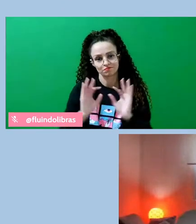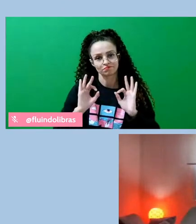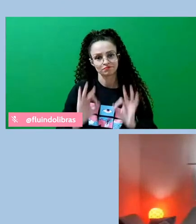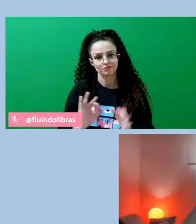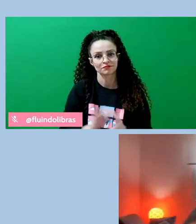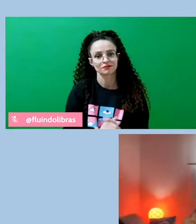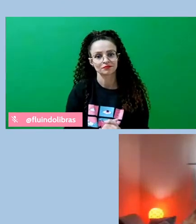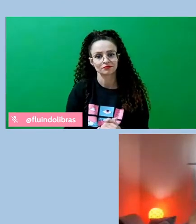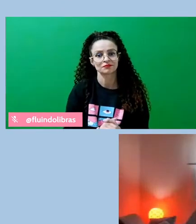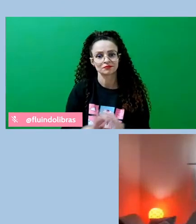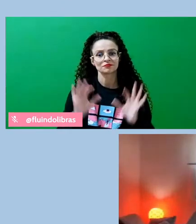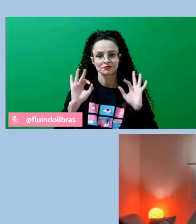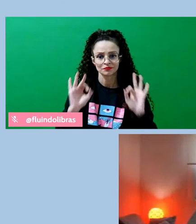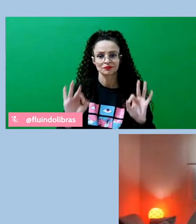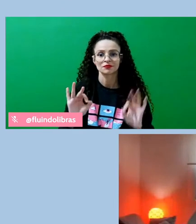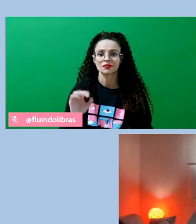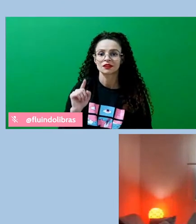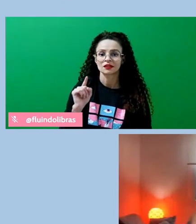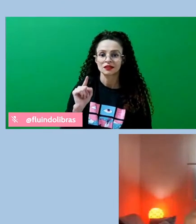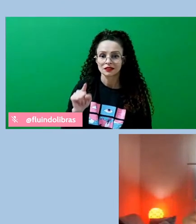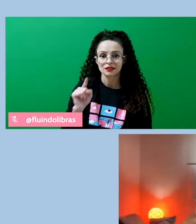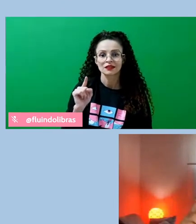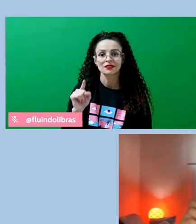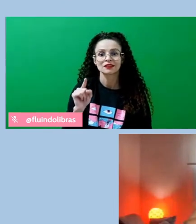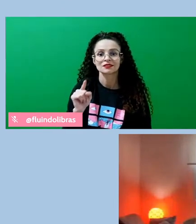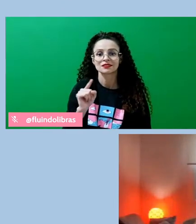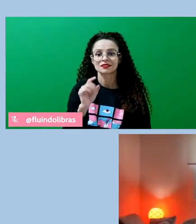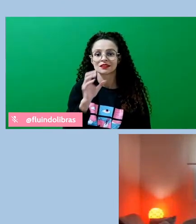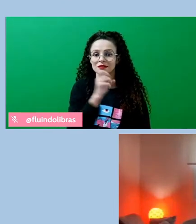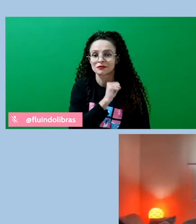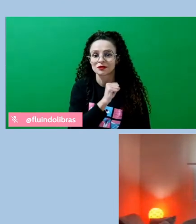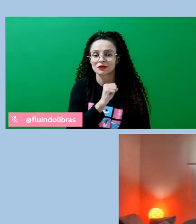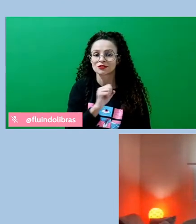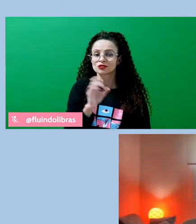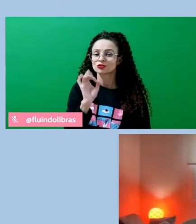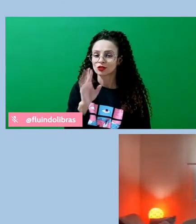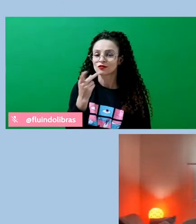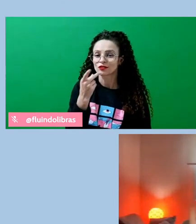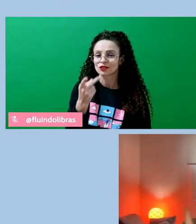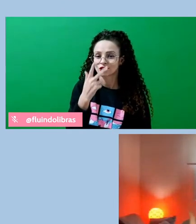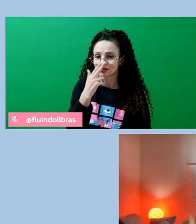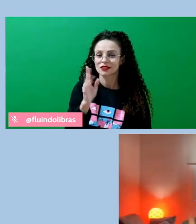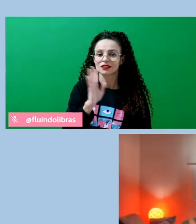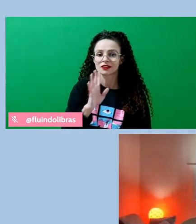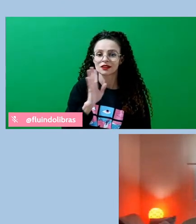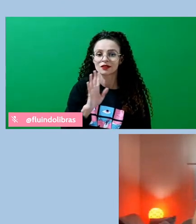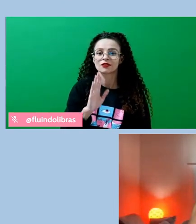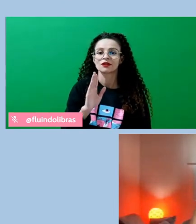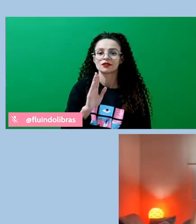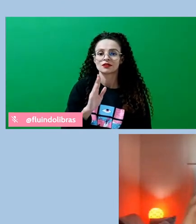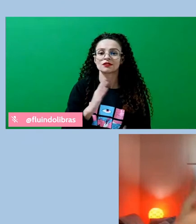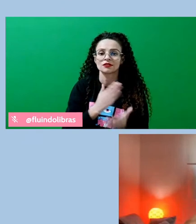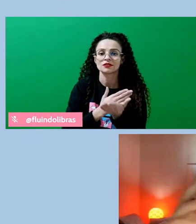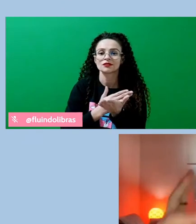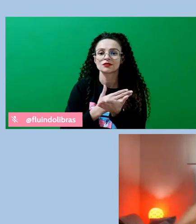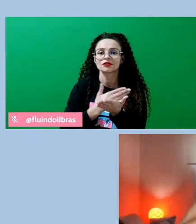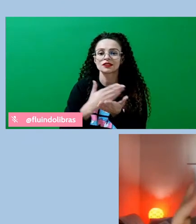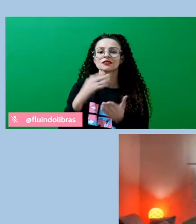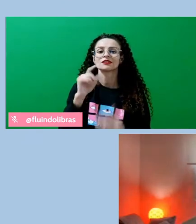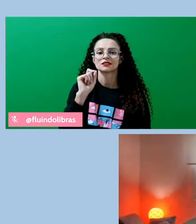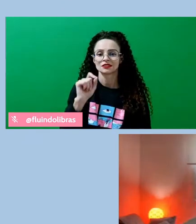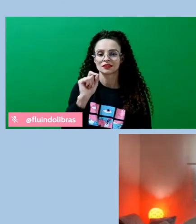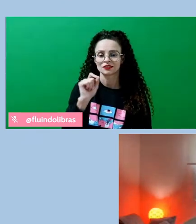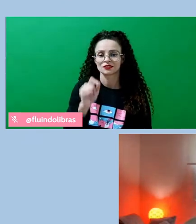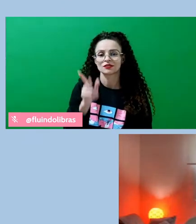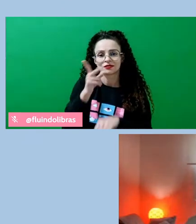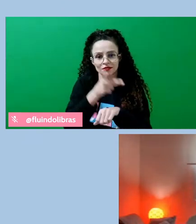Com certeza. Não, isso, nesse tema, até rapidamente, sonho, não quero me estender, mas é só isso que você falou que eu acho legal. Quando a gente começou a fazer esse formato online, começou a filmar,